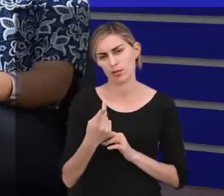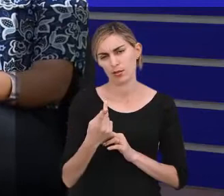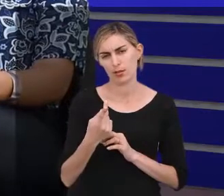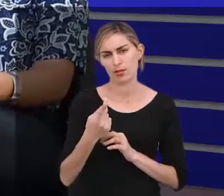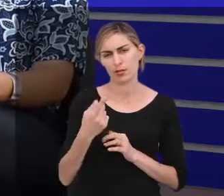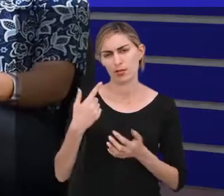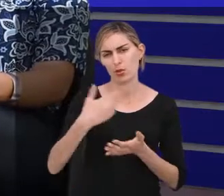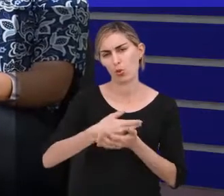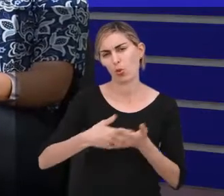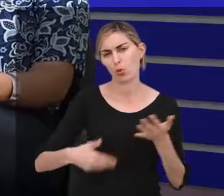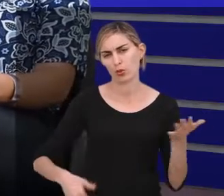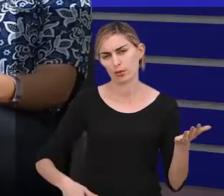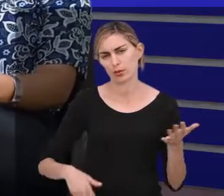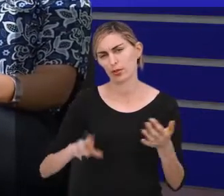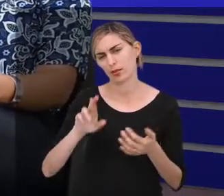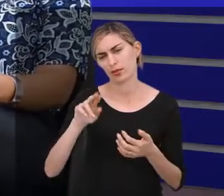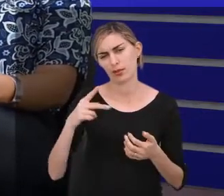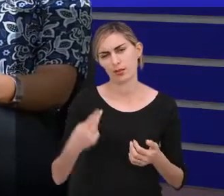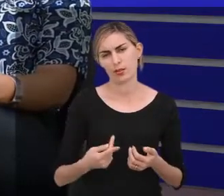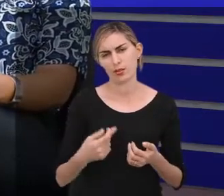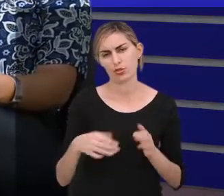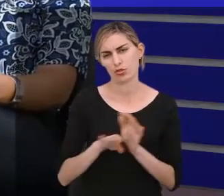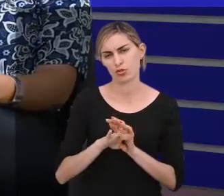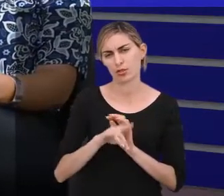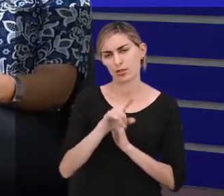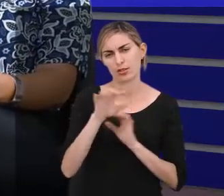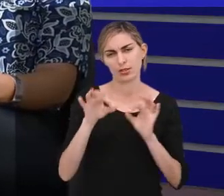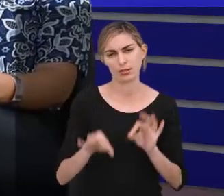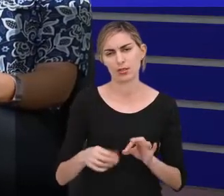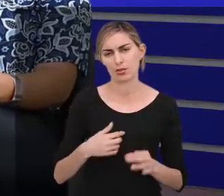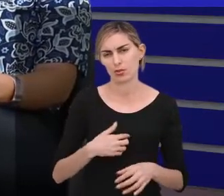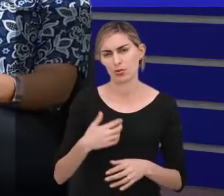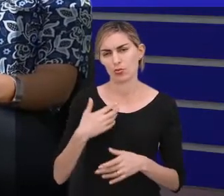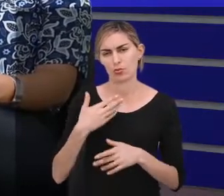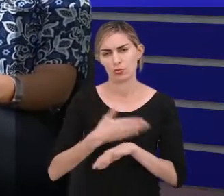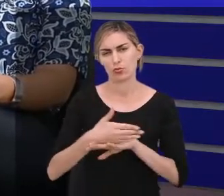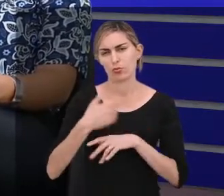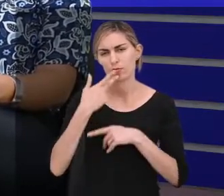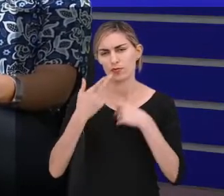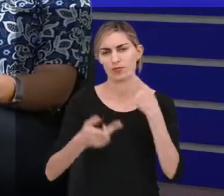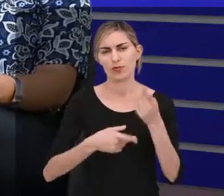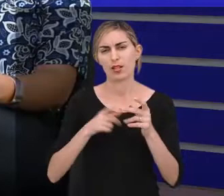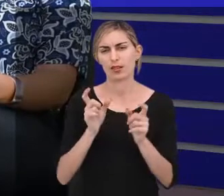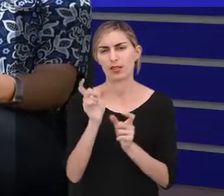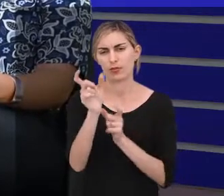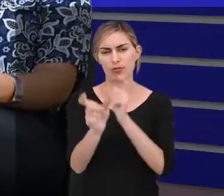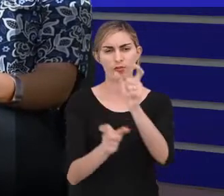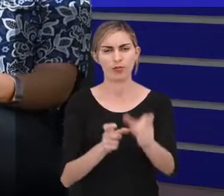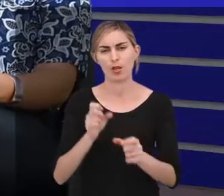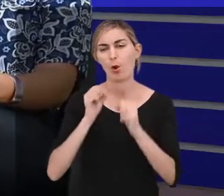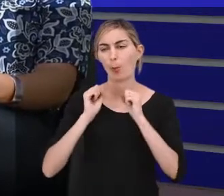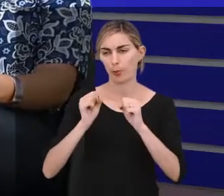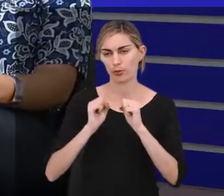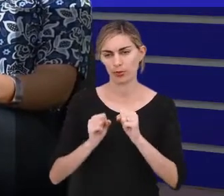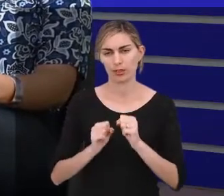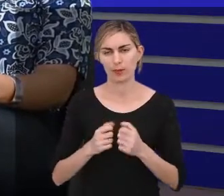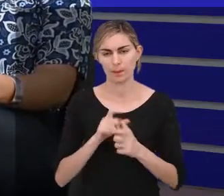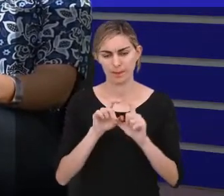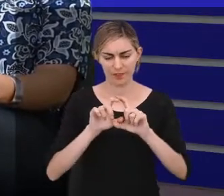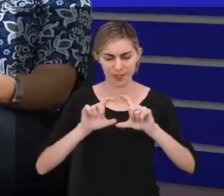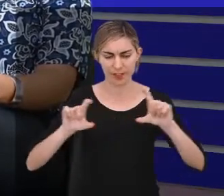e contratável? Certo. Eu costumo dizer para os meus alunos, tá, que existem frases de poder. Por